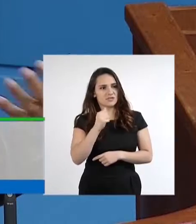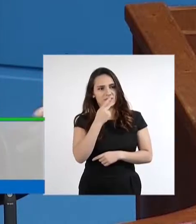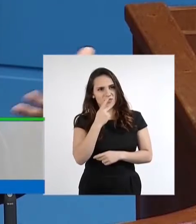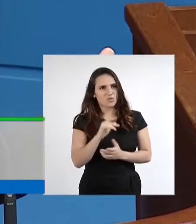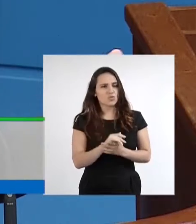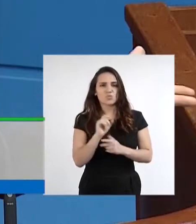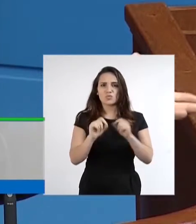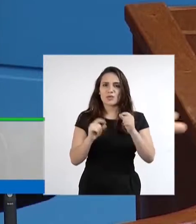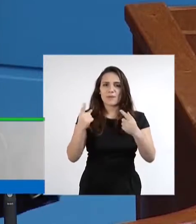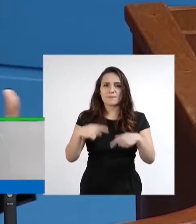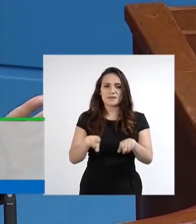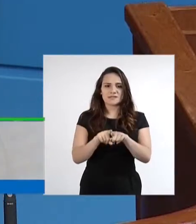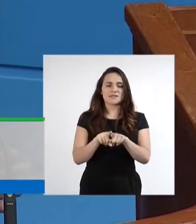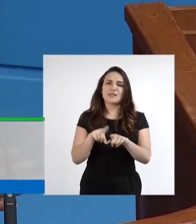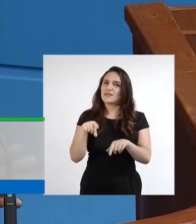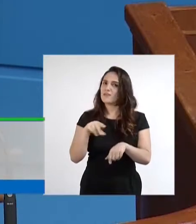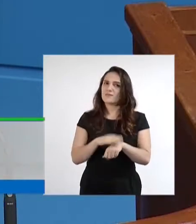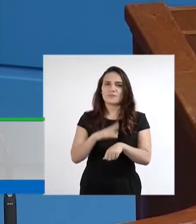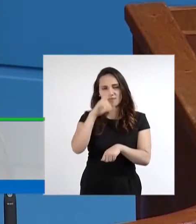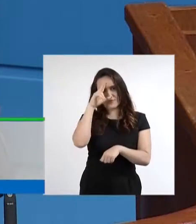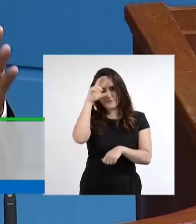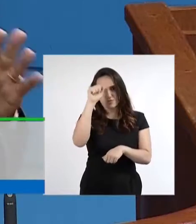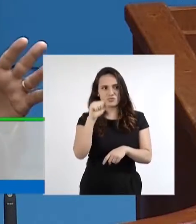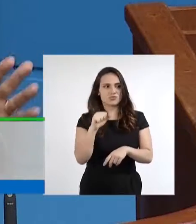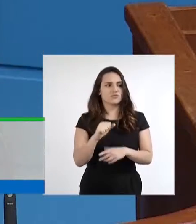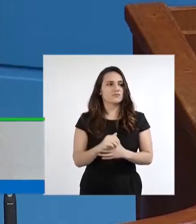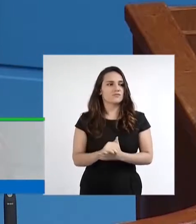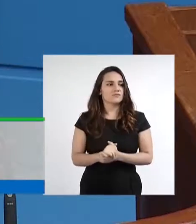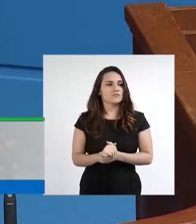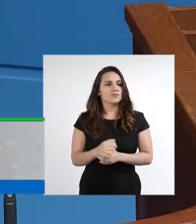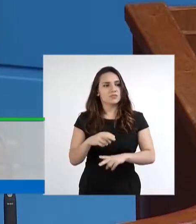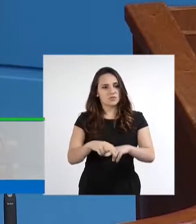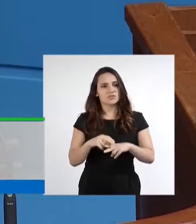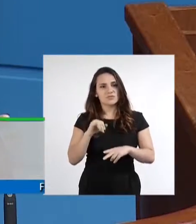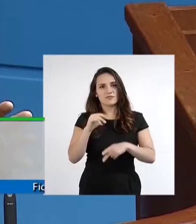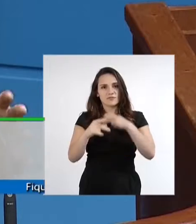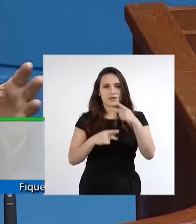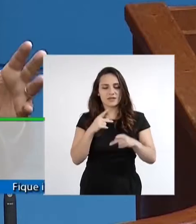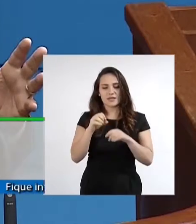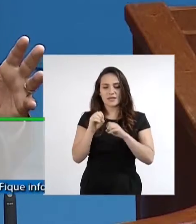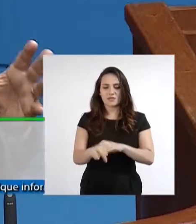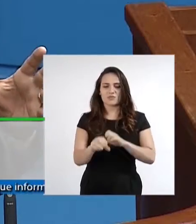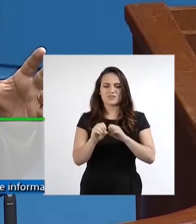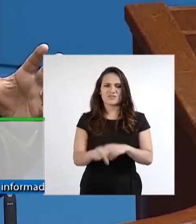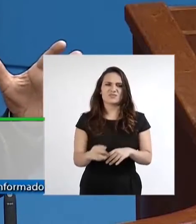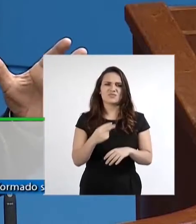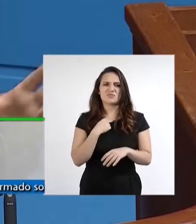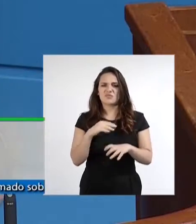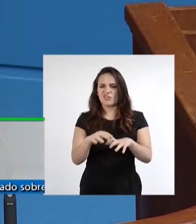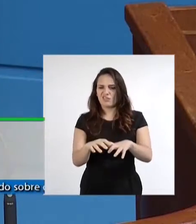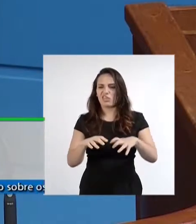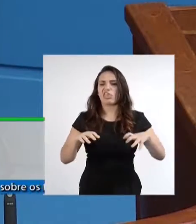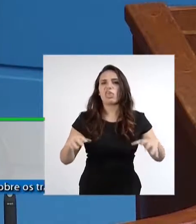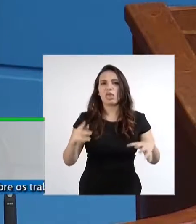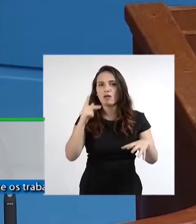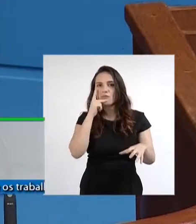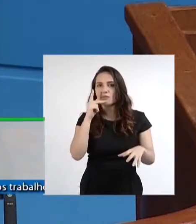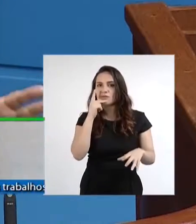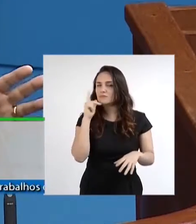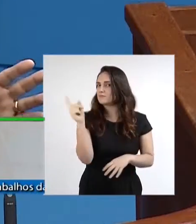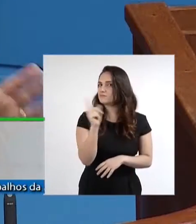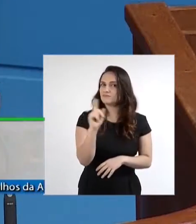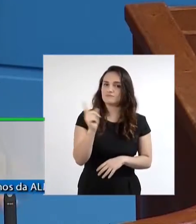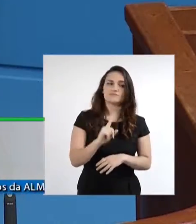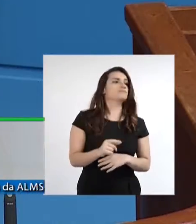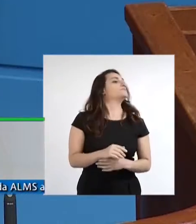é muito maior do que aquilo que nos separa. Portanto, quando se trata de educação, não pode ter cor partidária. E